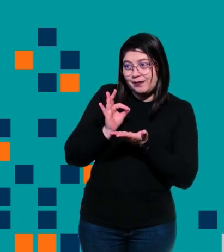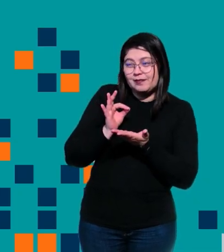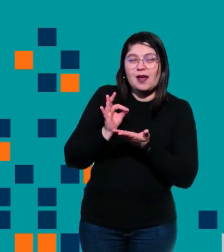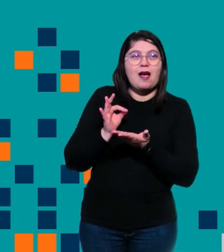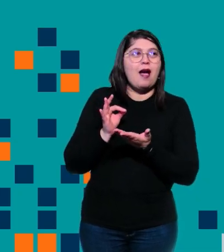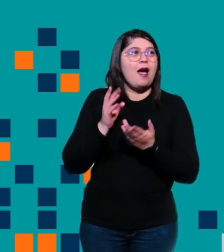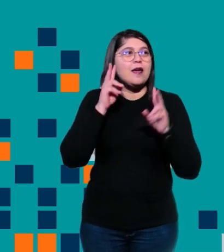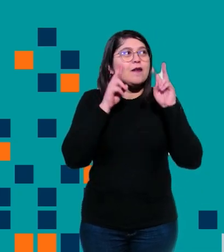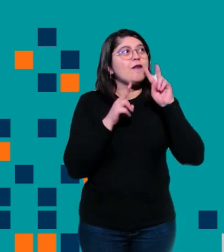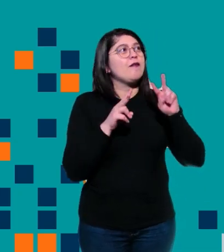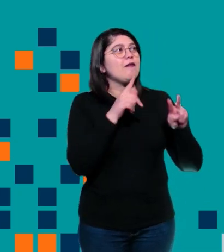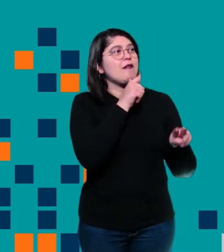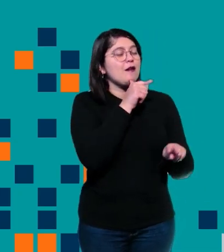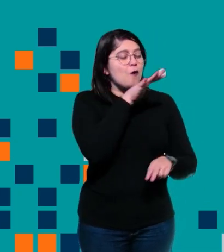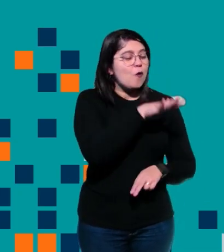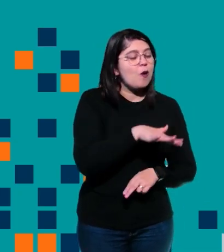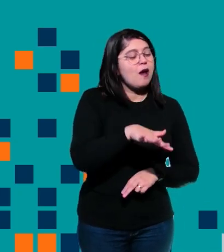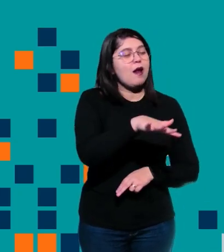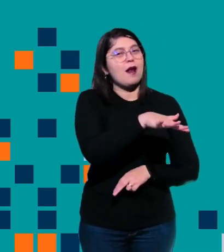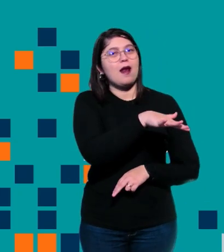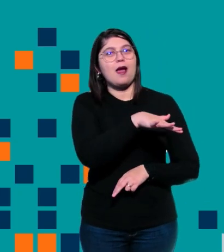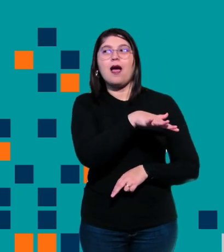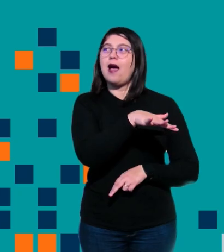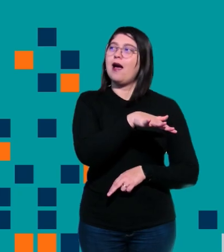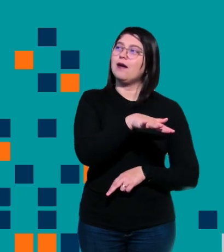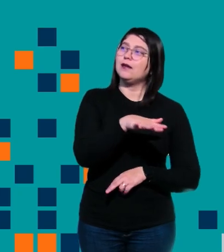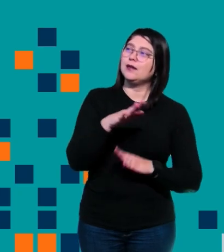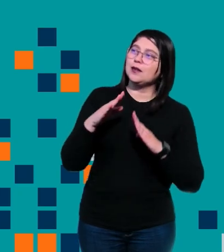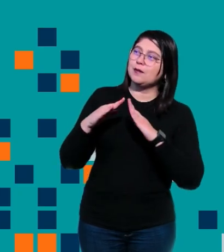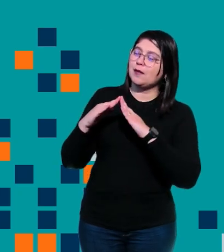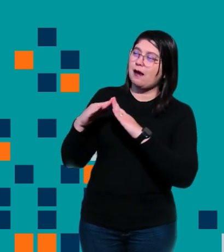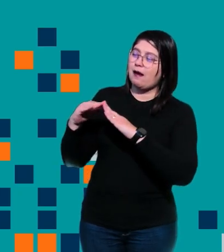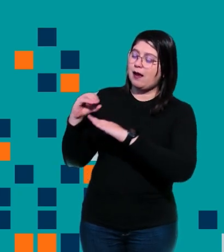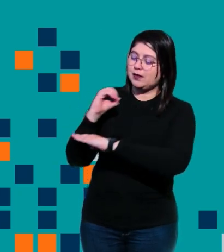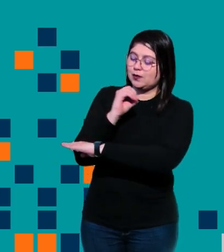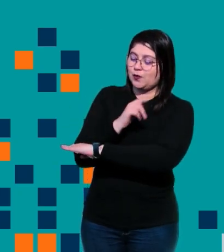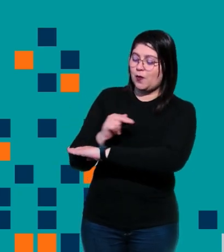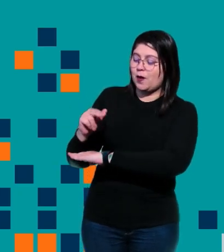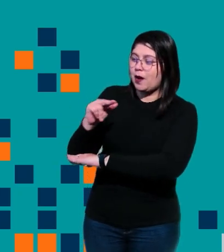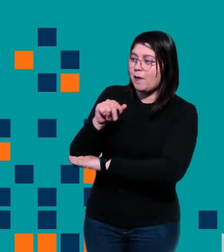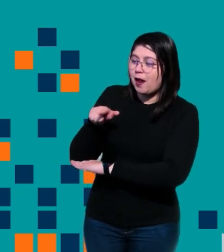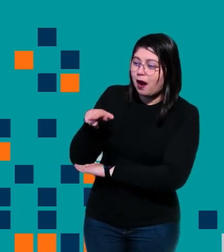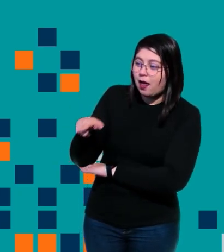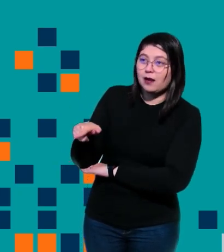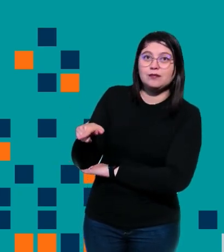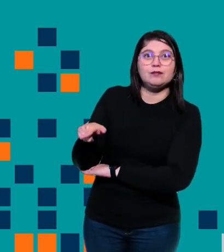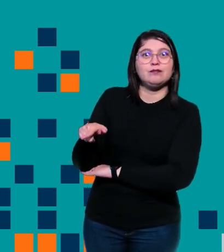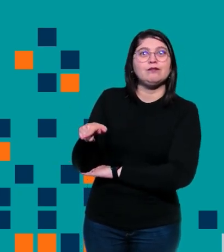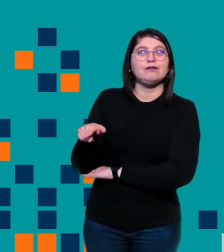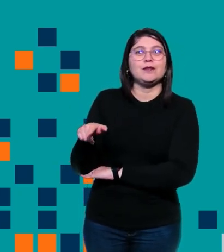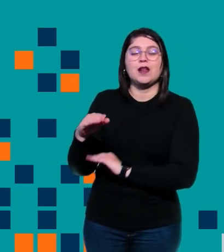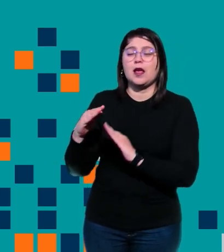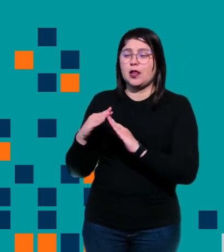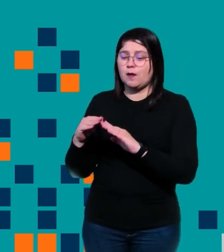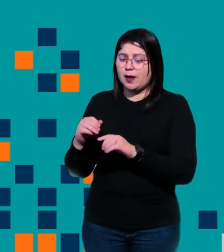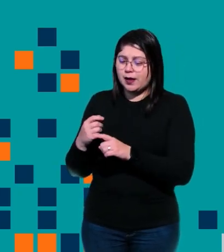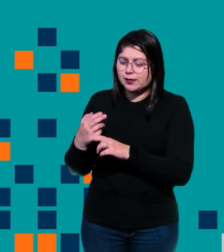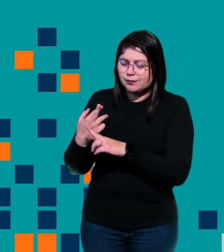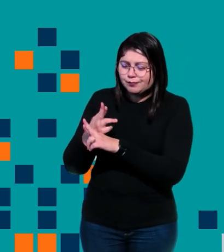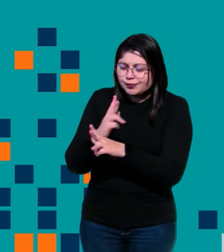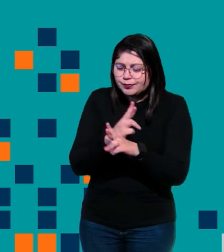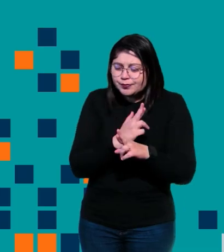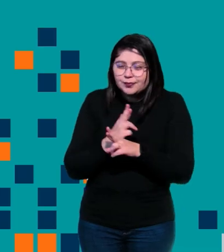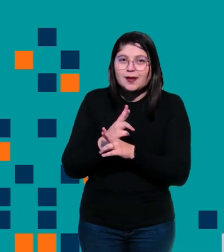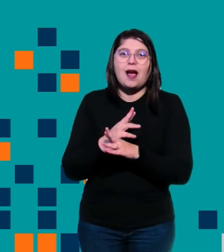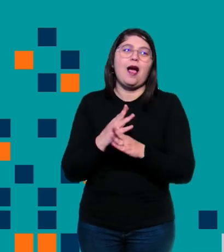pelo lago, olhando a casa do Niemeyer lá no fundo. Então, a casa também, a gente restaurou a casa, ela vai voltar a ser um exemplo